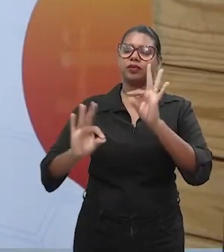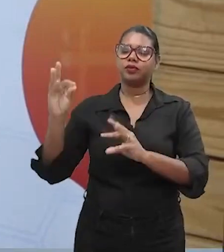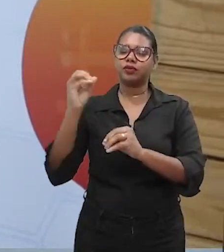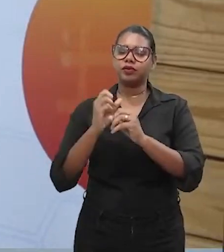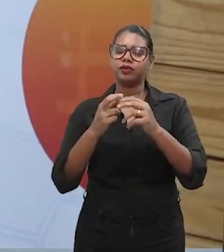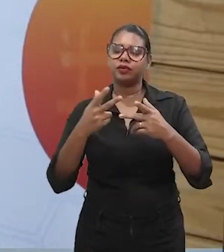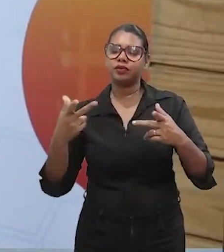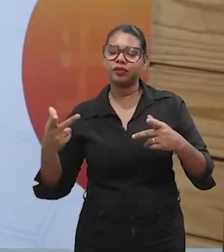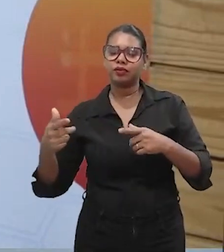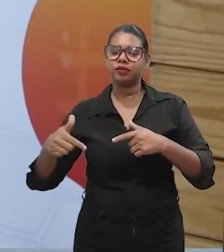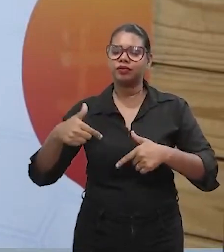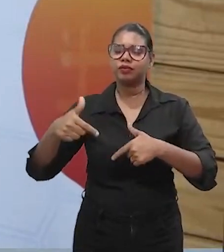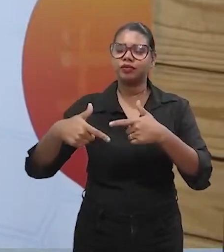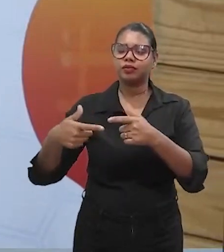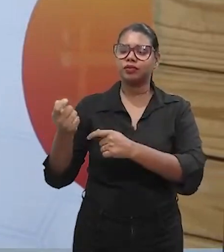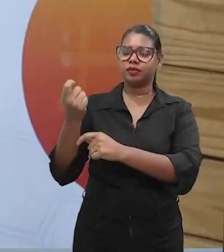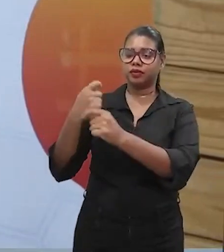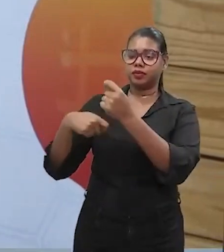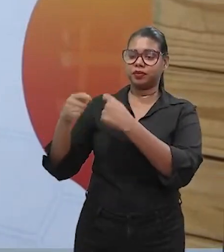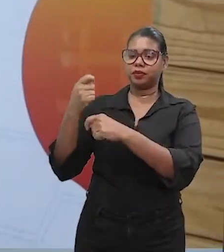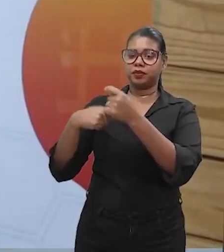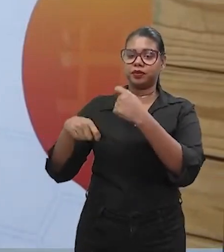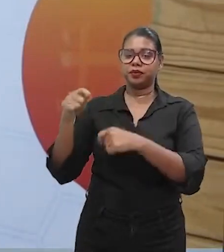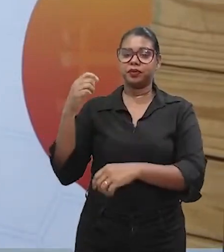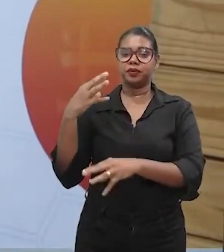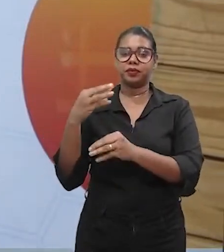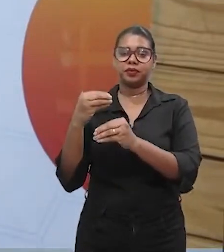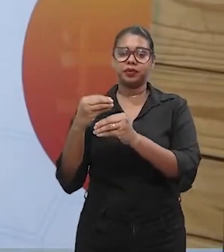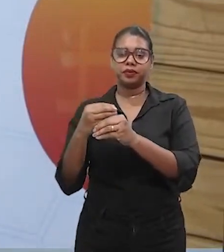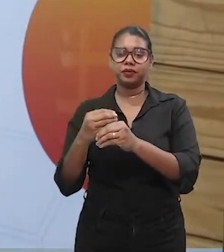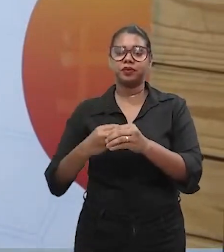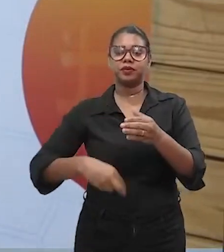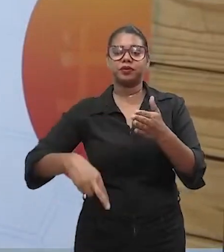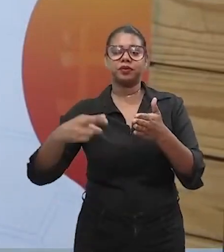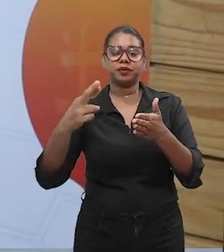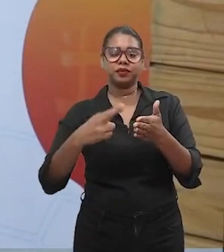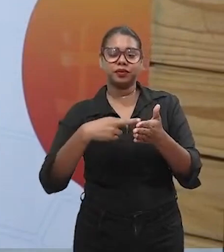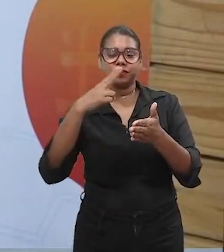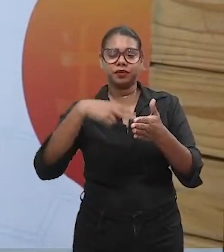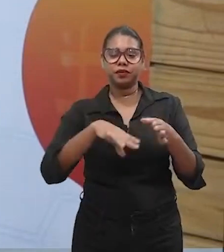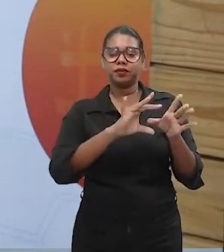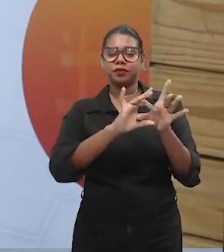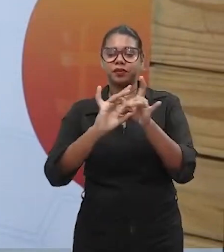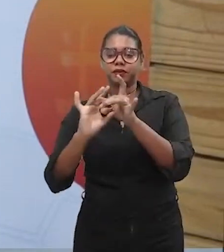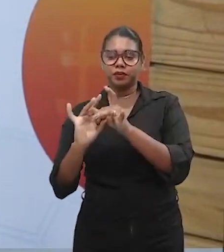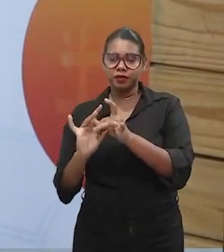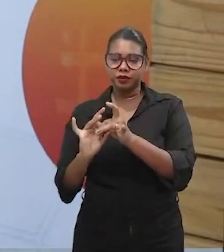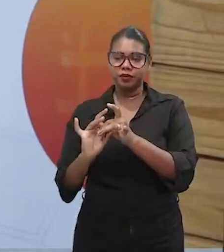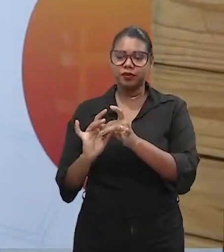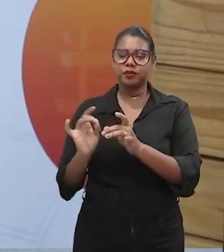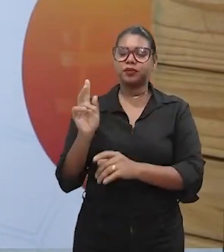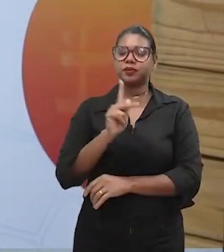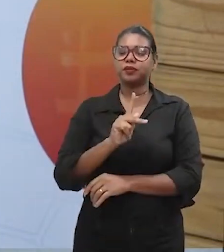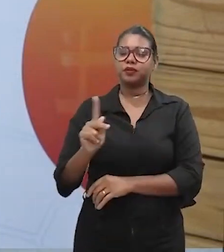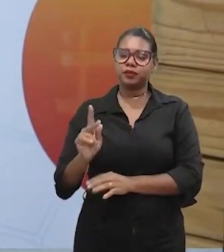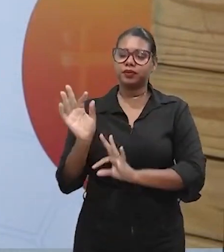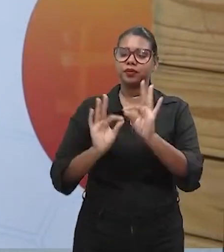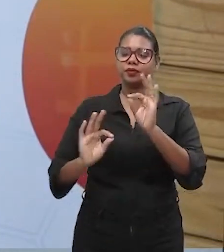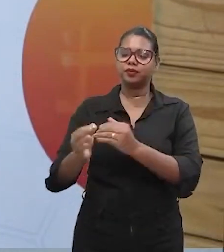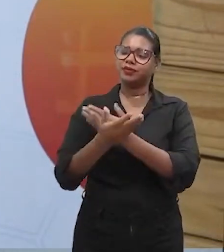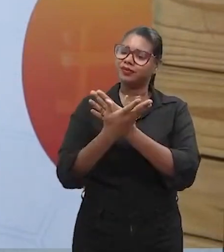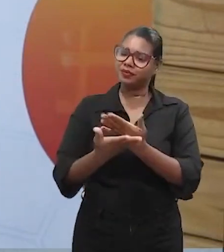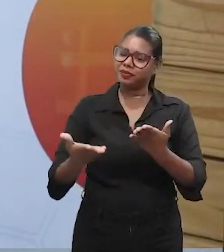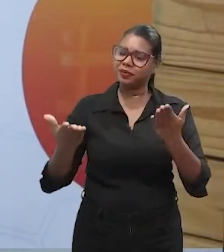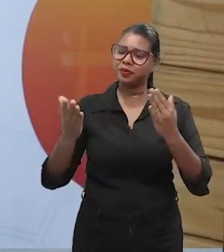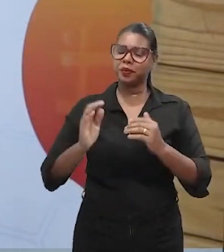todos os trabalhos administrativos e faz a revisão dos conteúdos que nós produzimos para vocês.